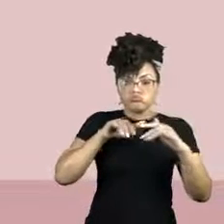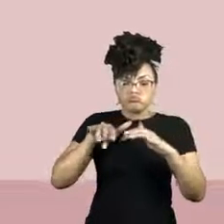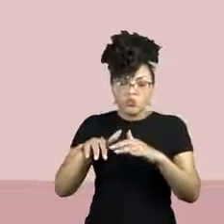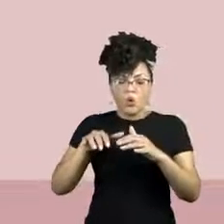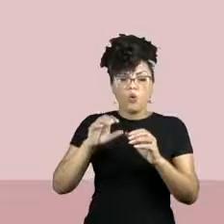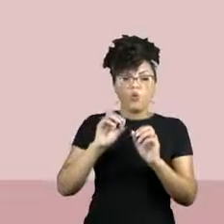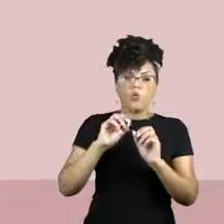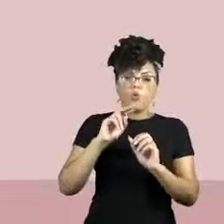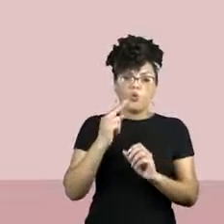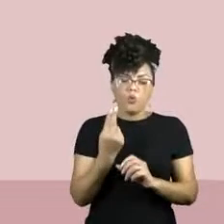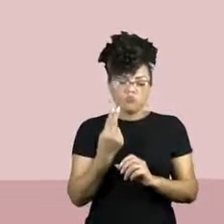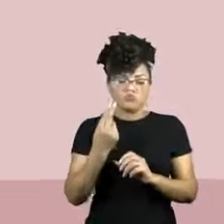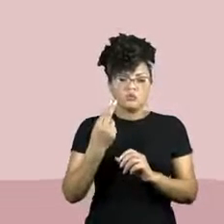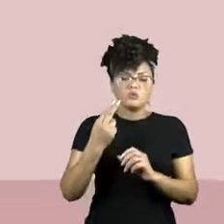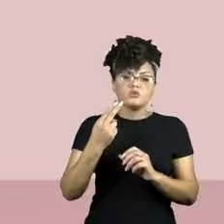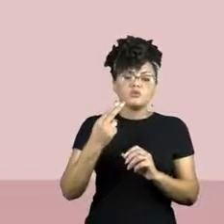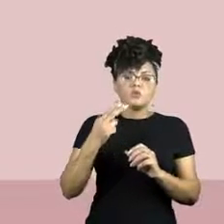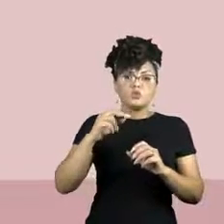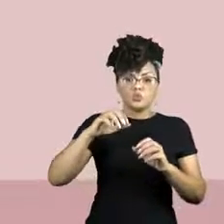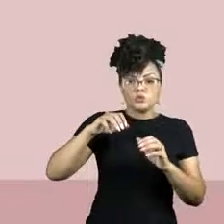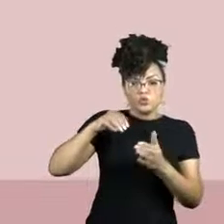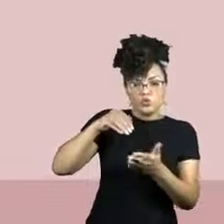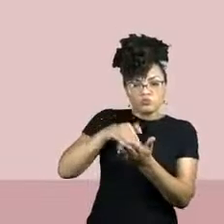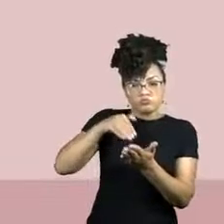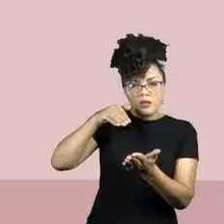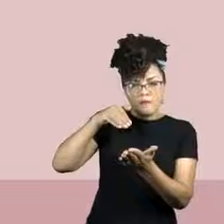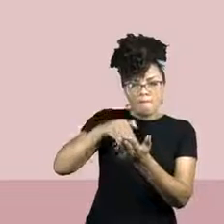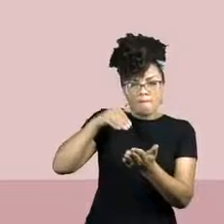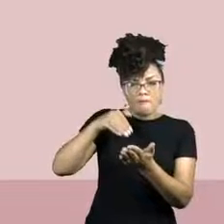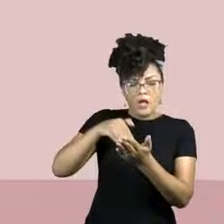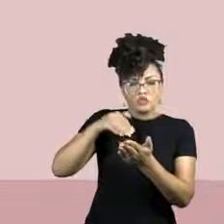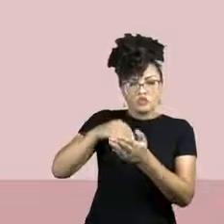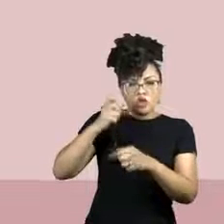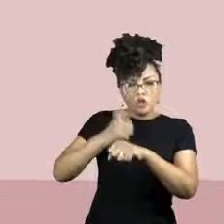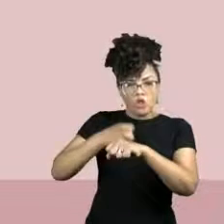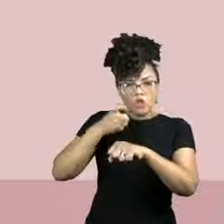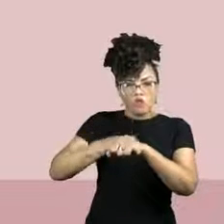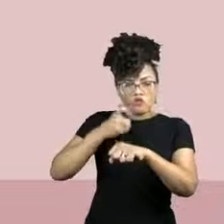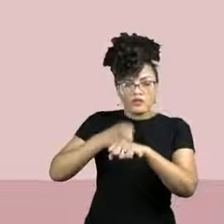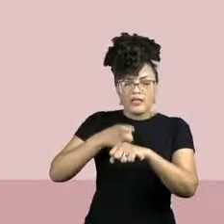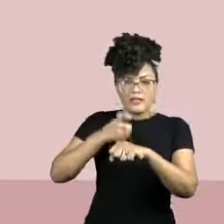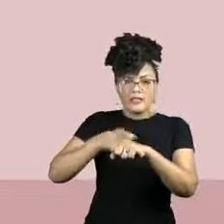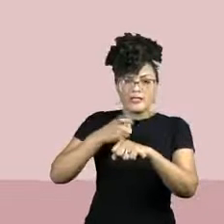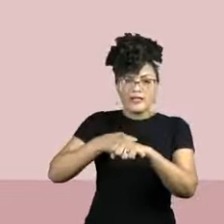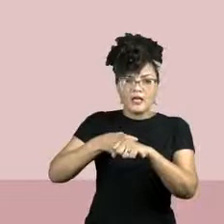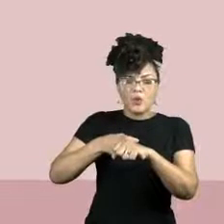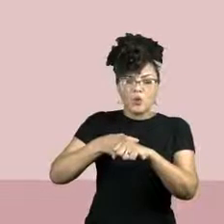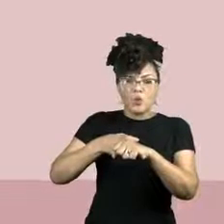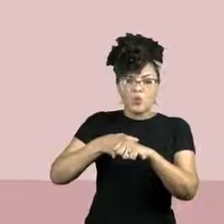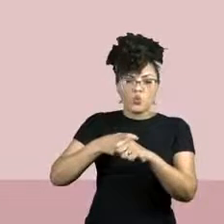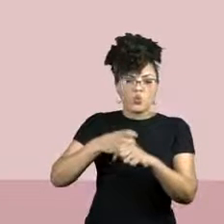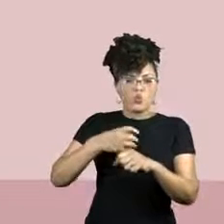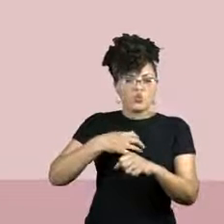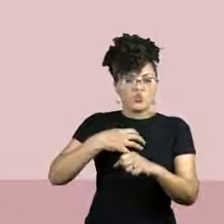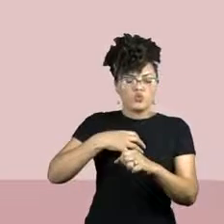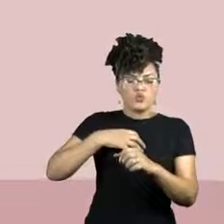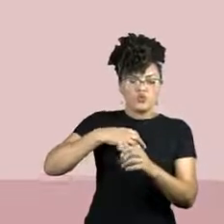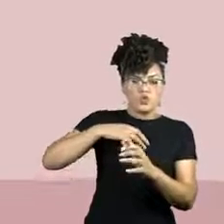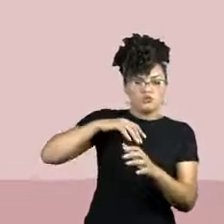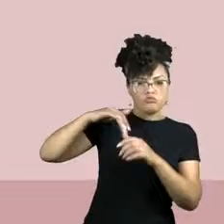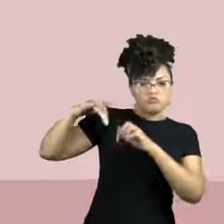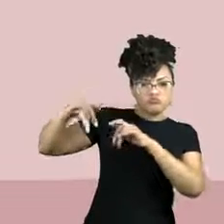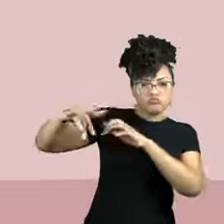talude, mas quando ele encontra um extrato rígido, ele acaba se comportando como uma falha composta, porque tem uma